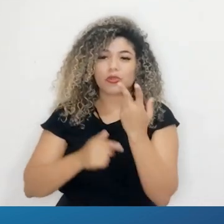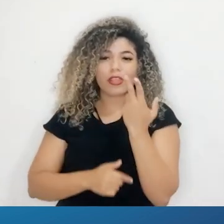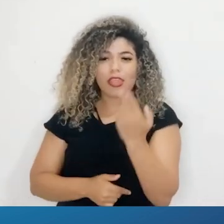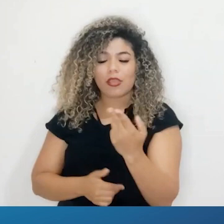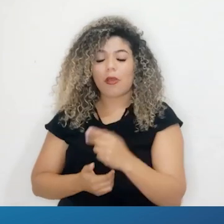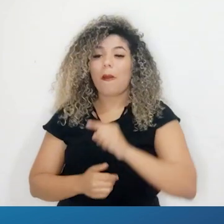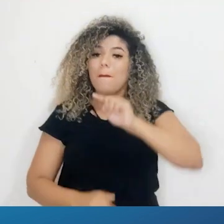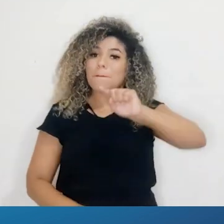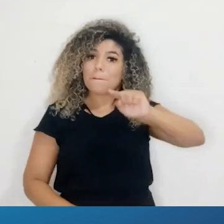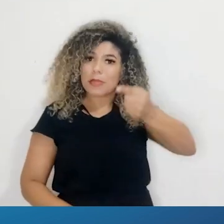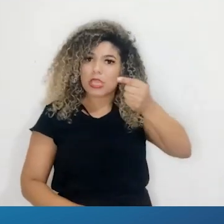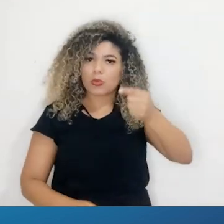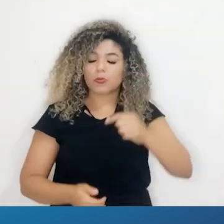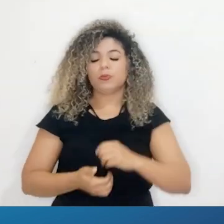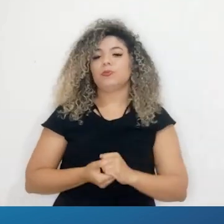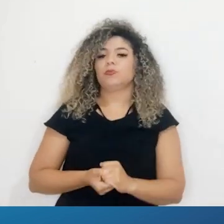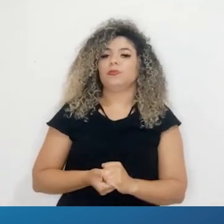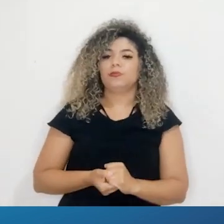a